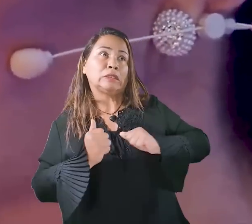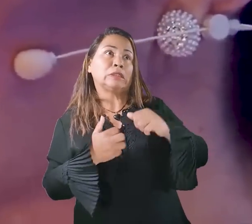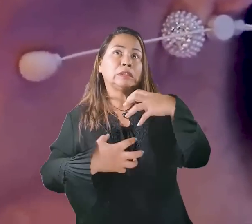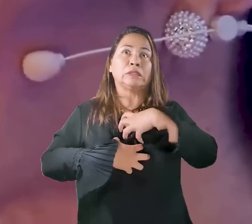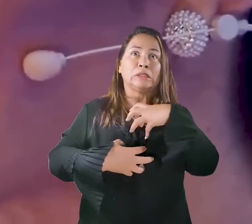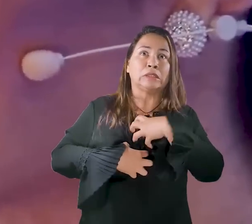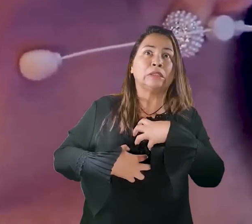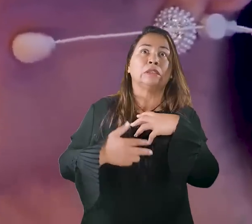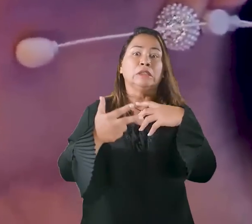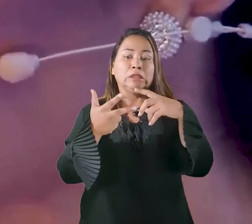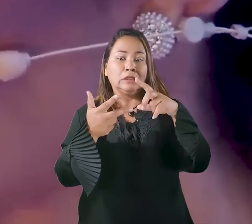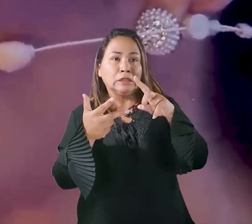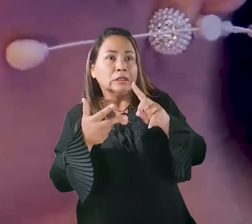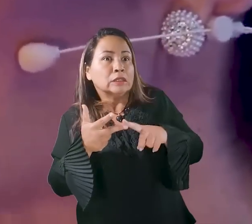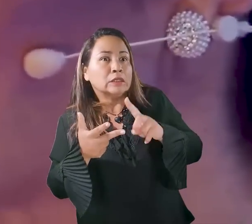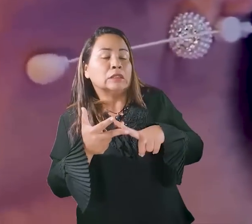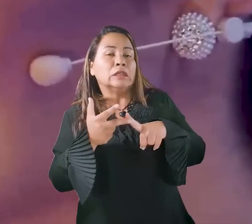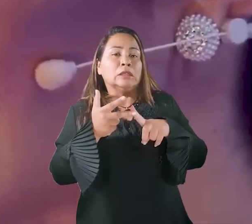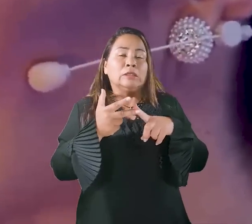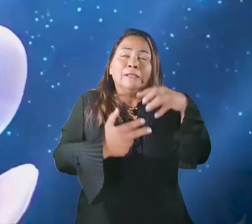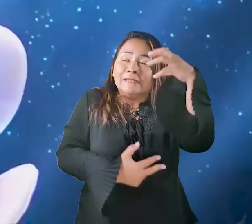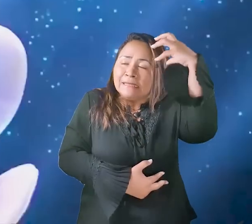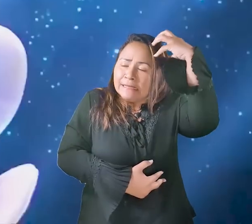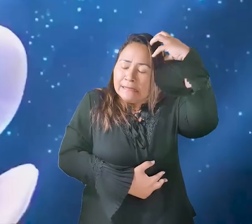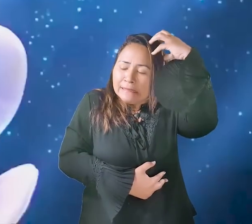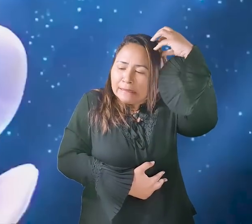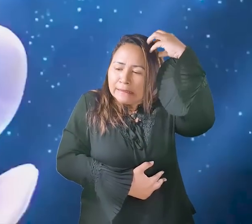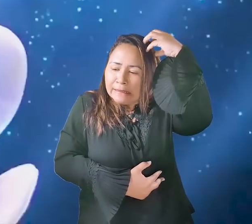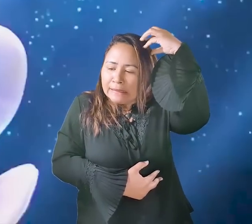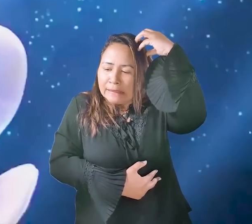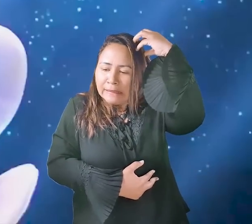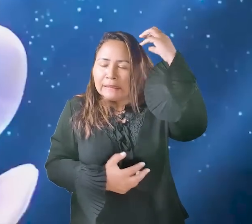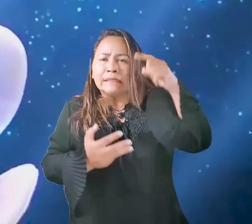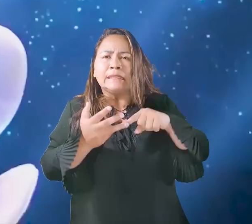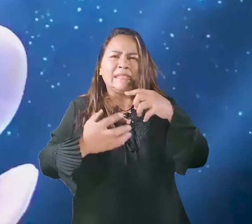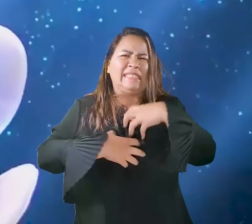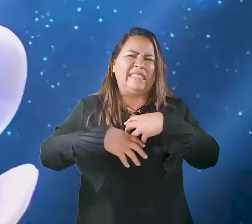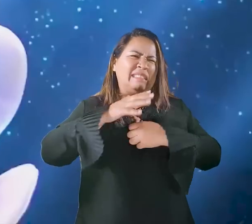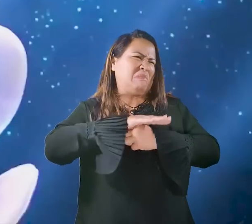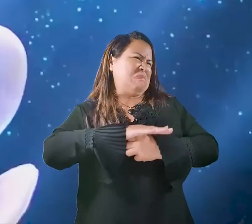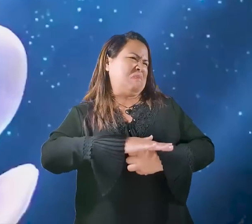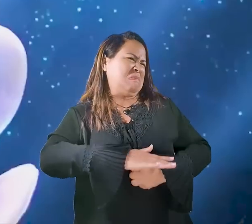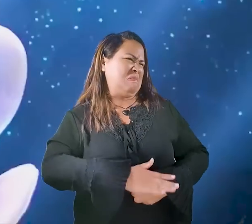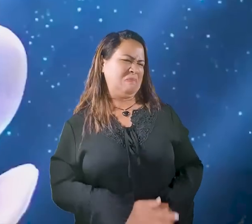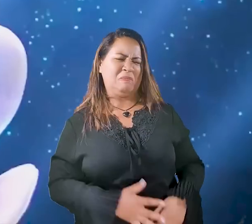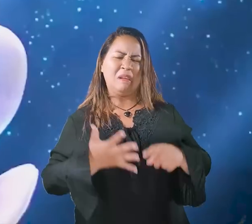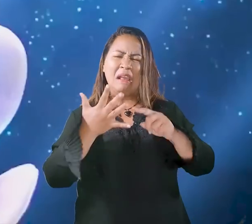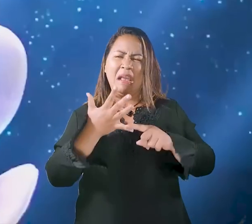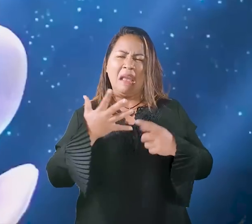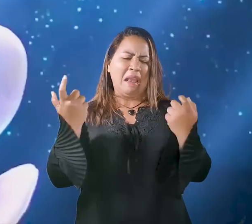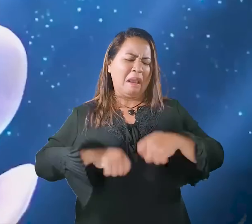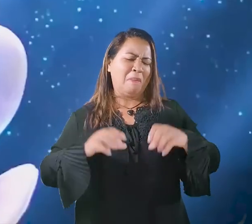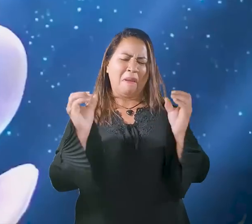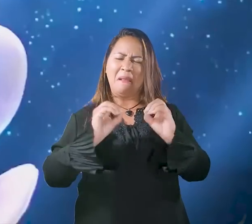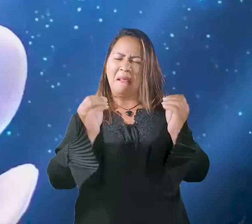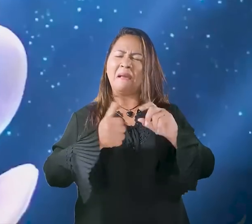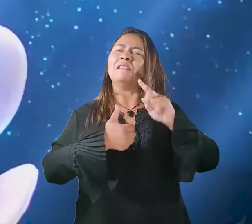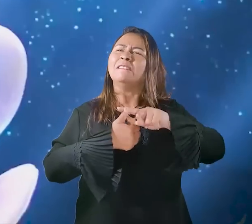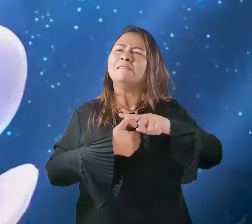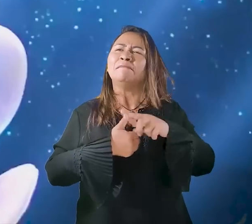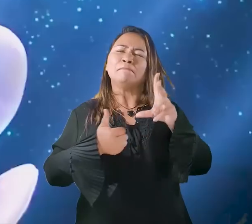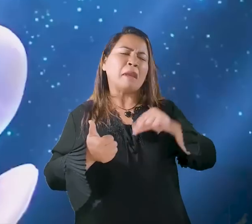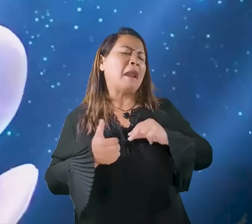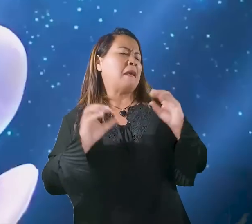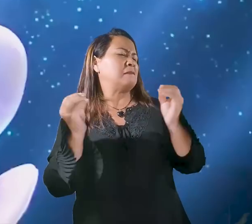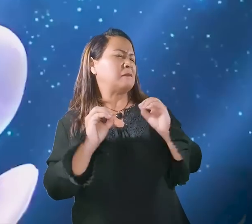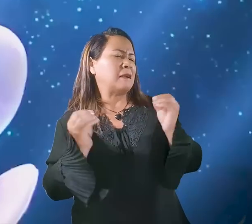sentimentos de culpa, de inferioridade, de incapacidade, de não merecimento, a partir desse